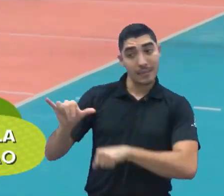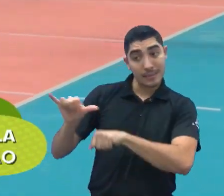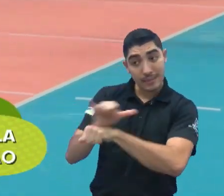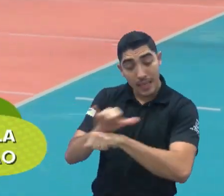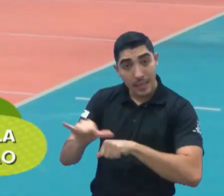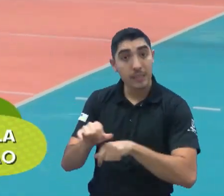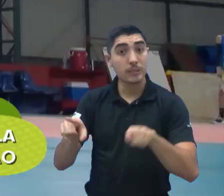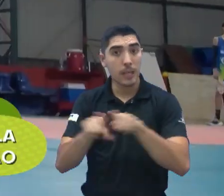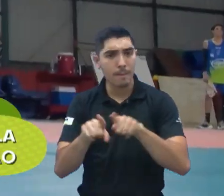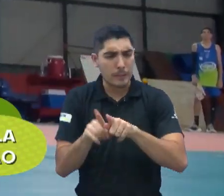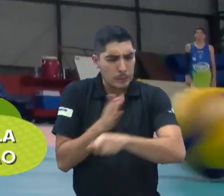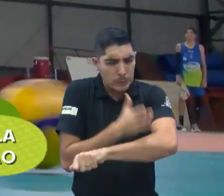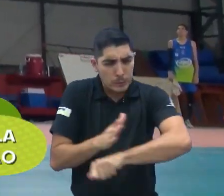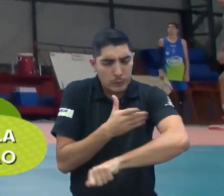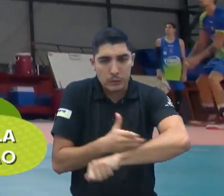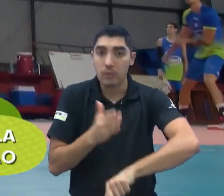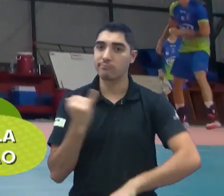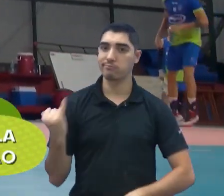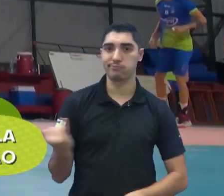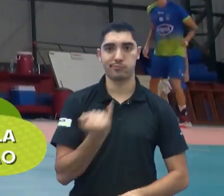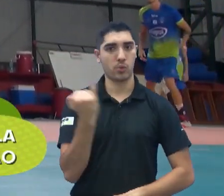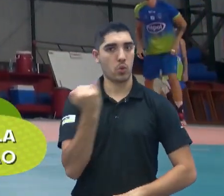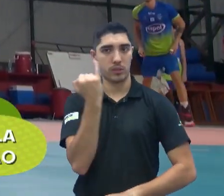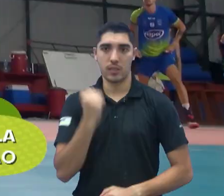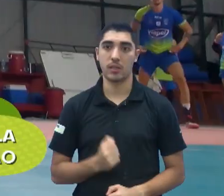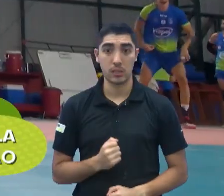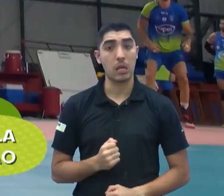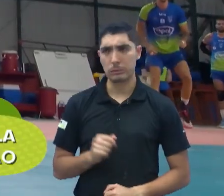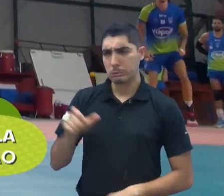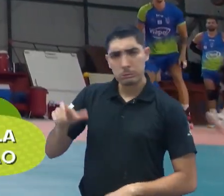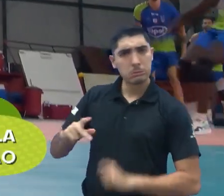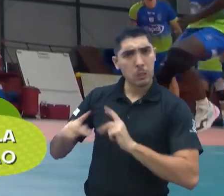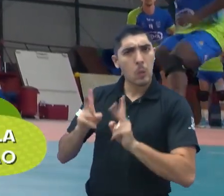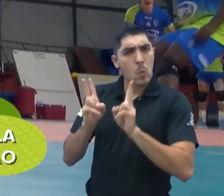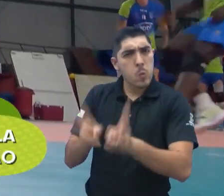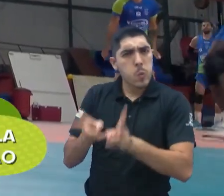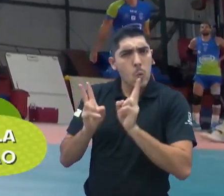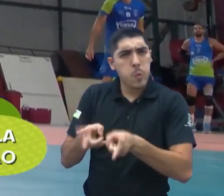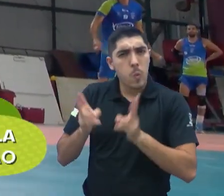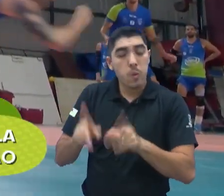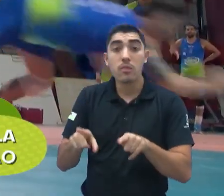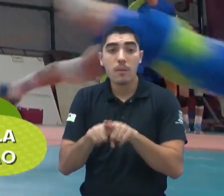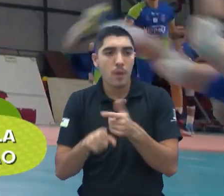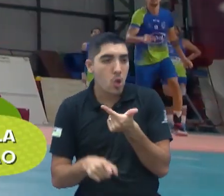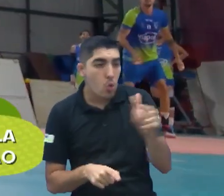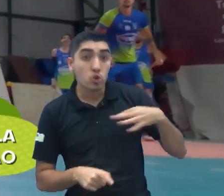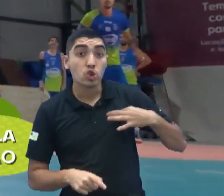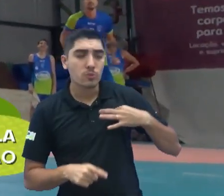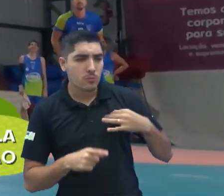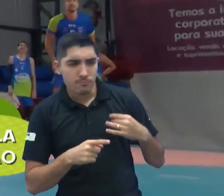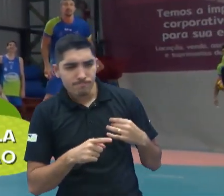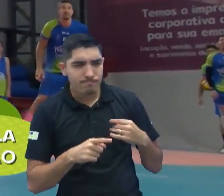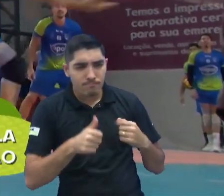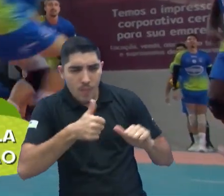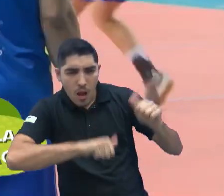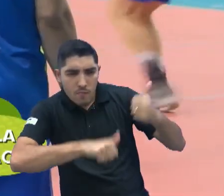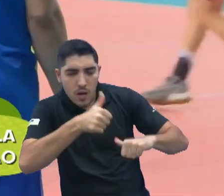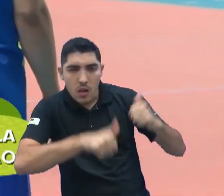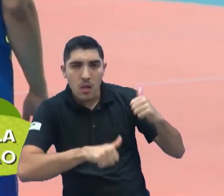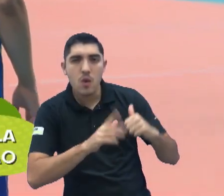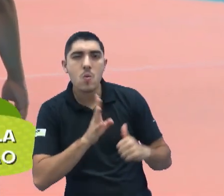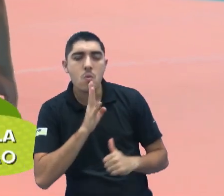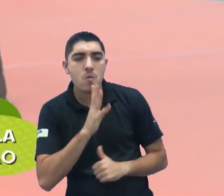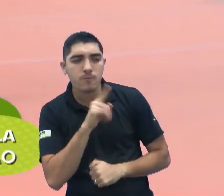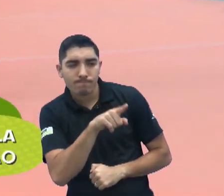também é fundamental. E isso não falta por aqui. Estudo do adversário e a simulação de situações focadas